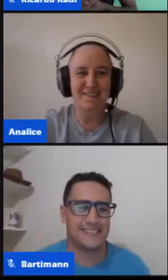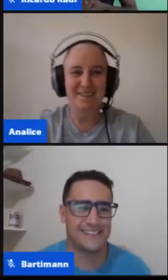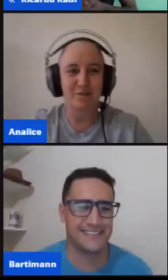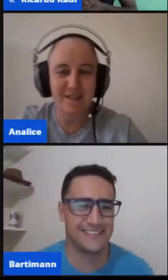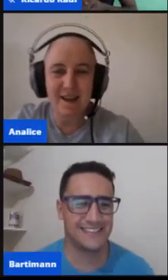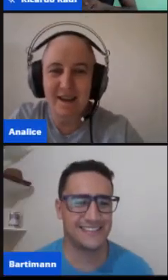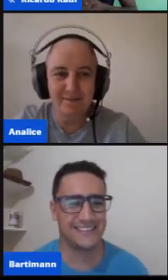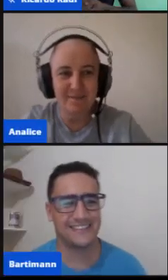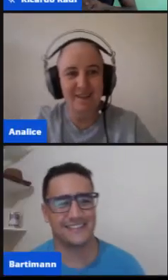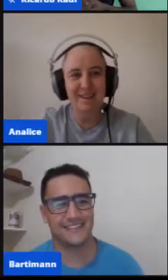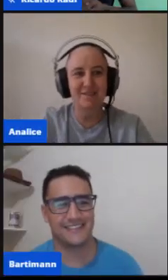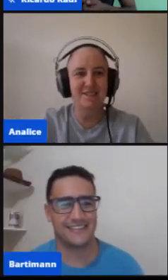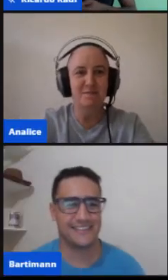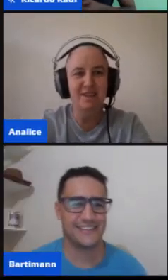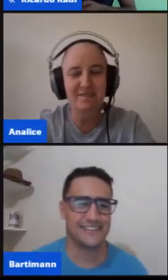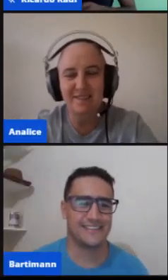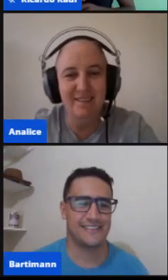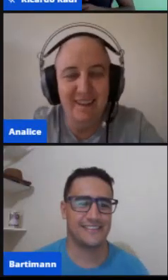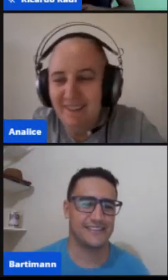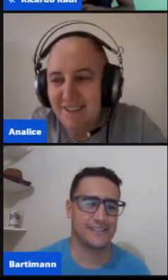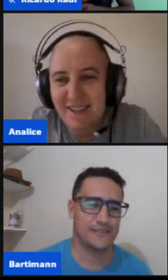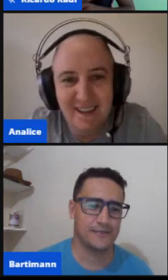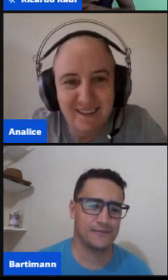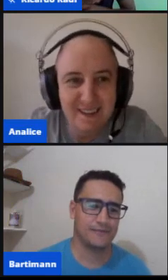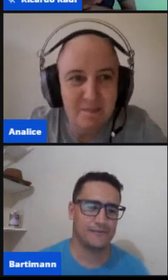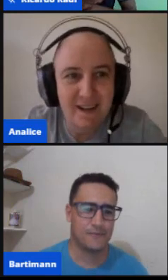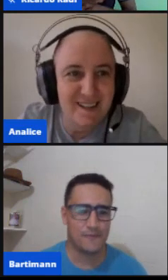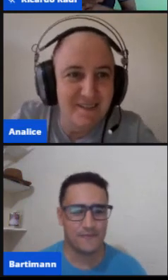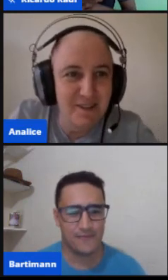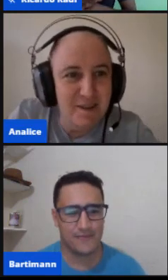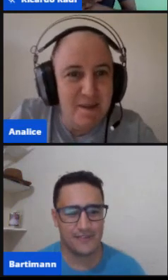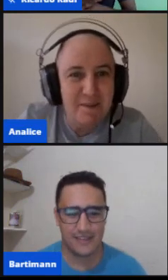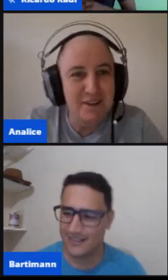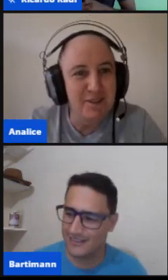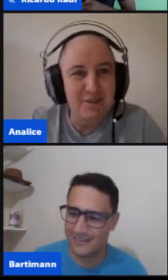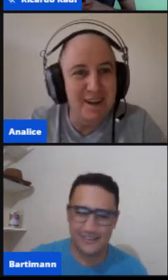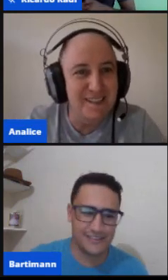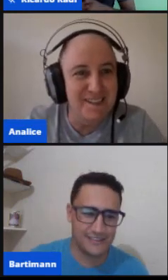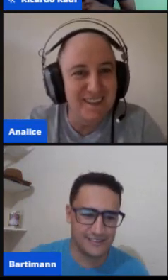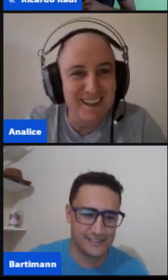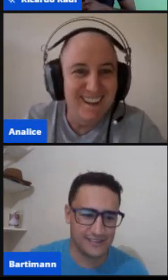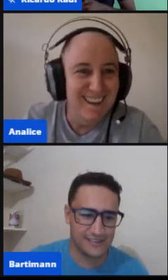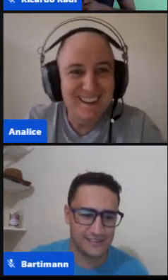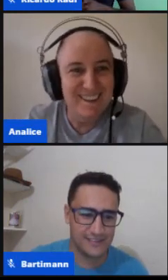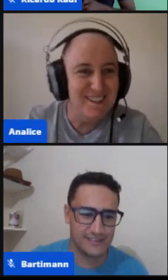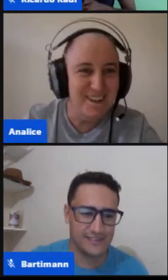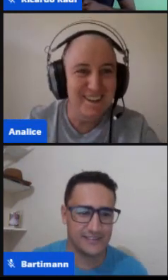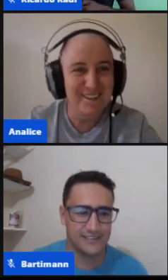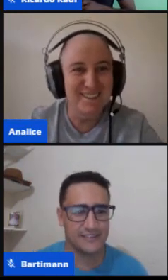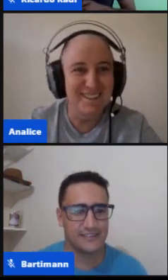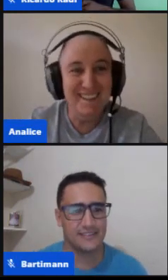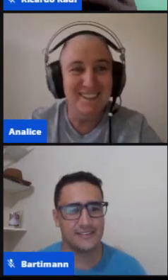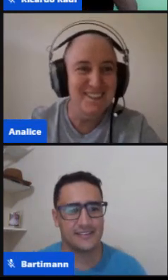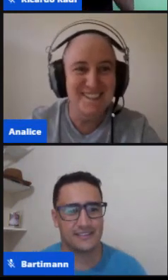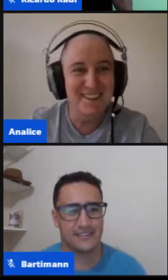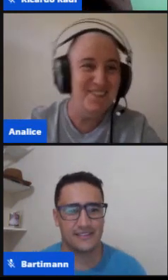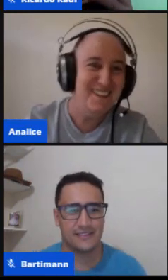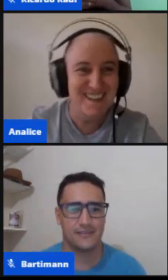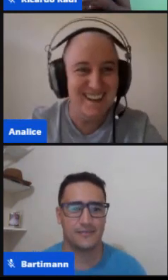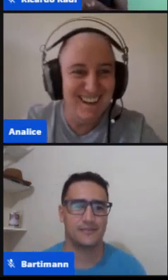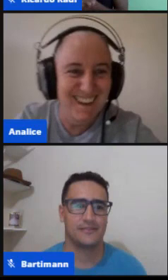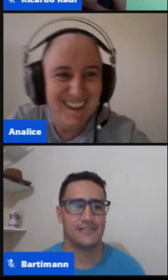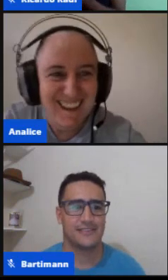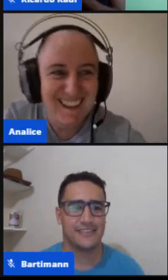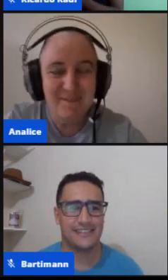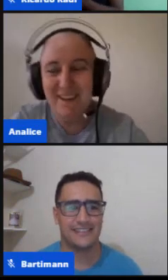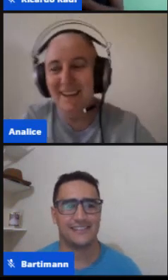E aí, gente, gostaram? Então, esses meninos são lindos, né? Ah, que beleza. Viu que a minha parte ficou fácil, né? É só eu